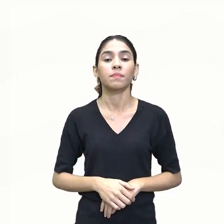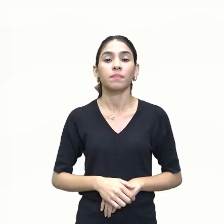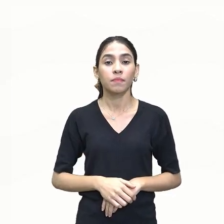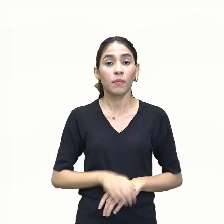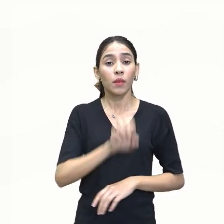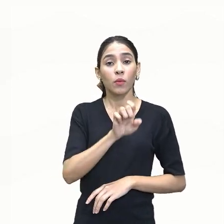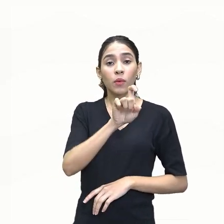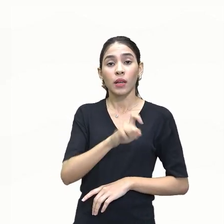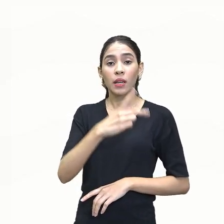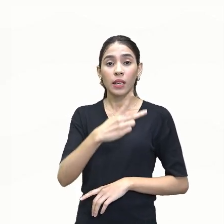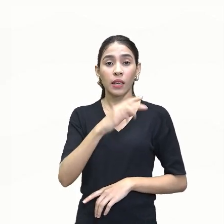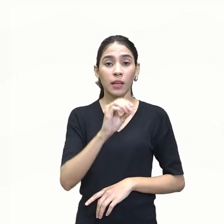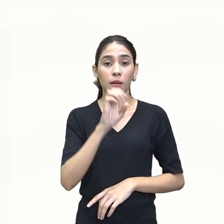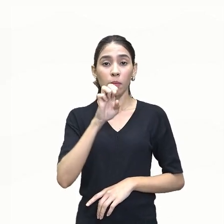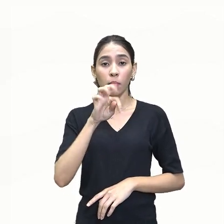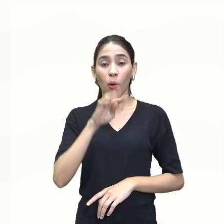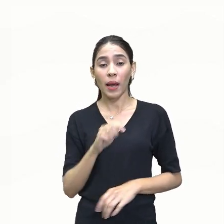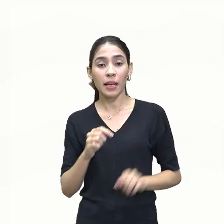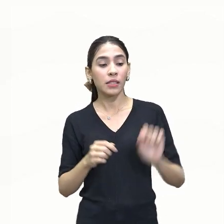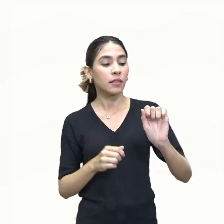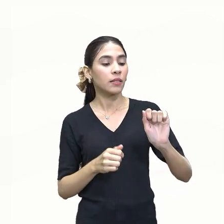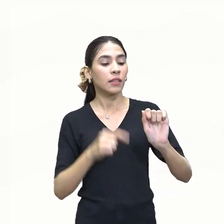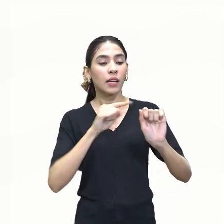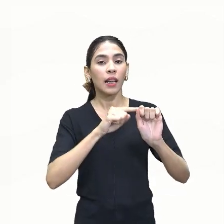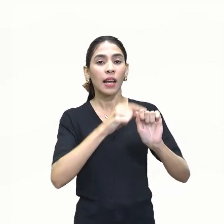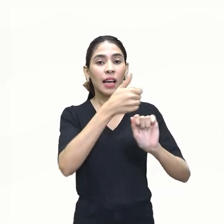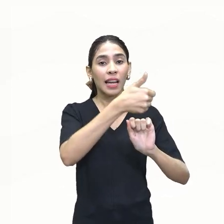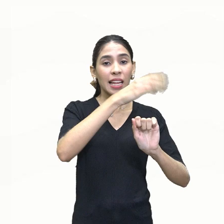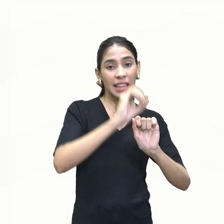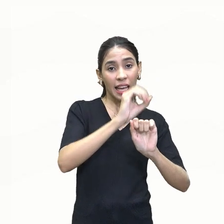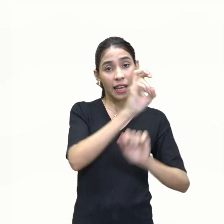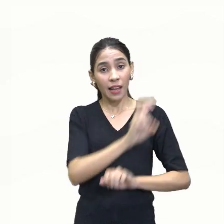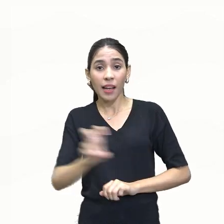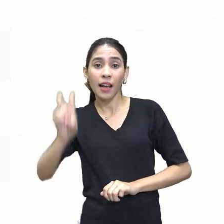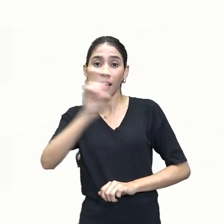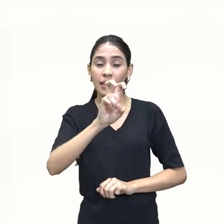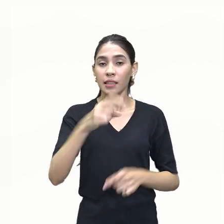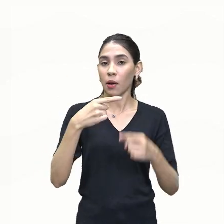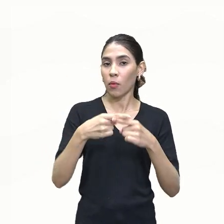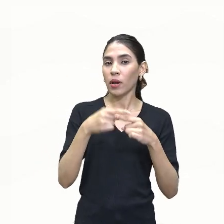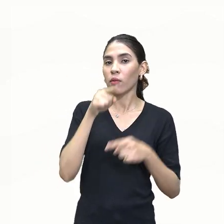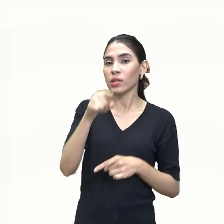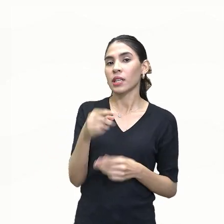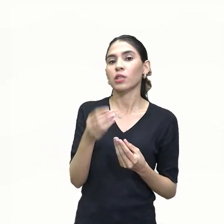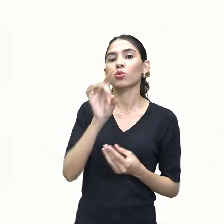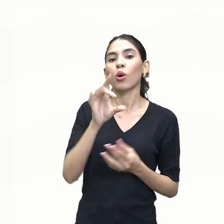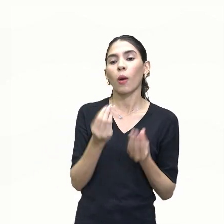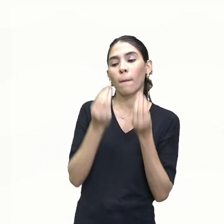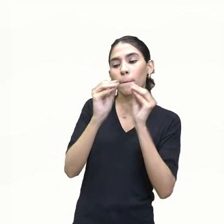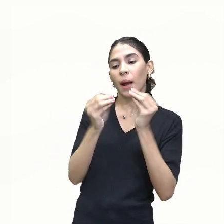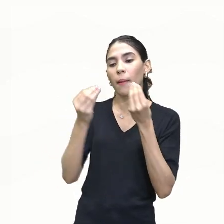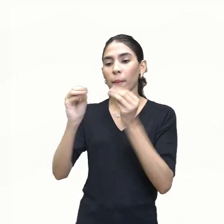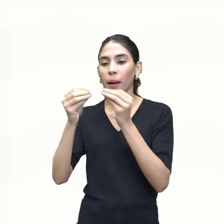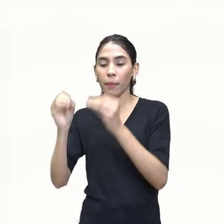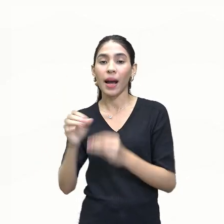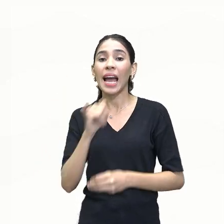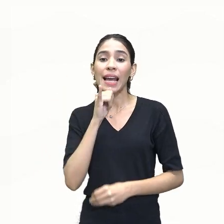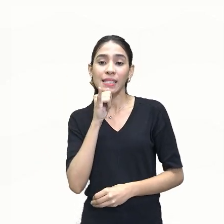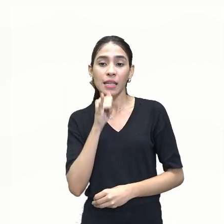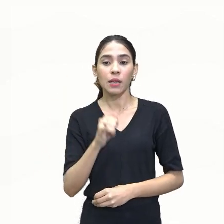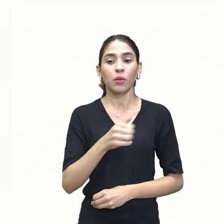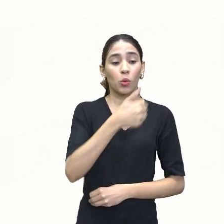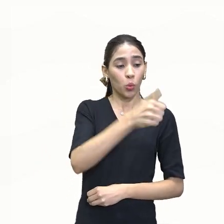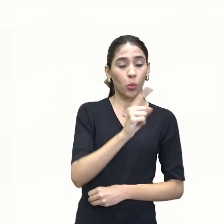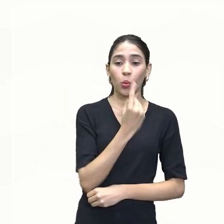expoente é 10 à quinta. Por que 10 à quinta? Você só vai colocando os zeros aqui, ó. Então, eu tenho